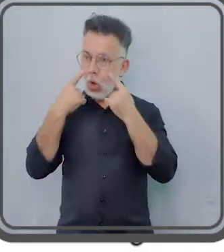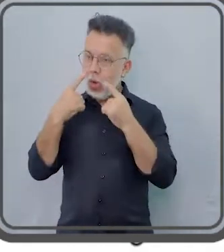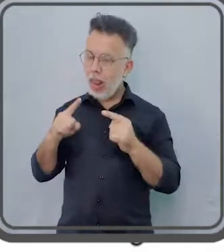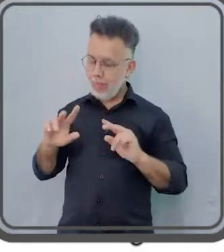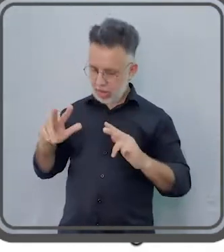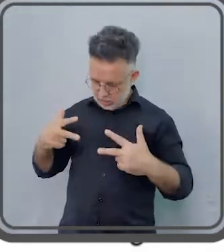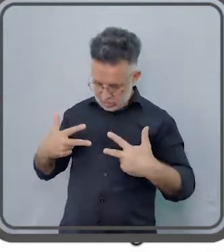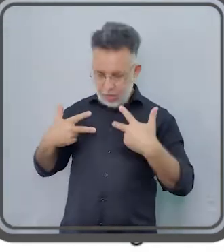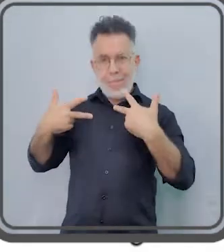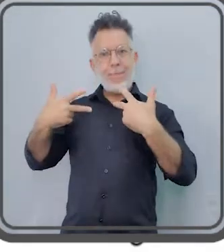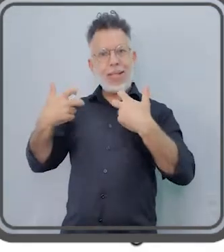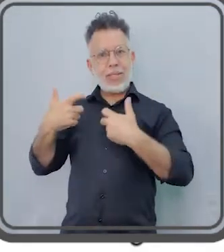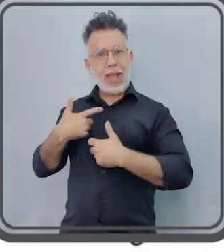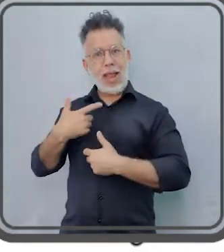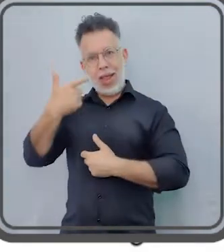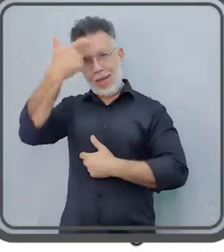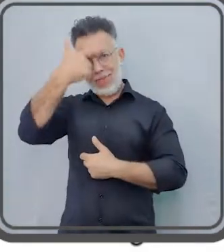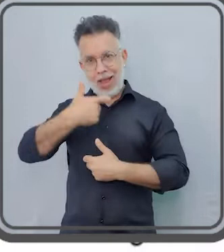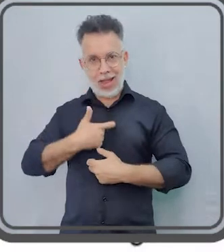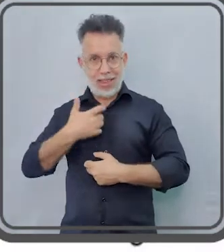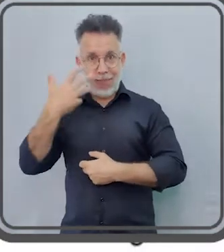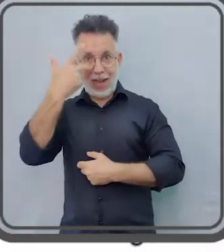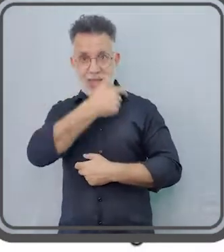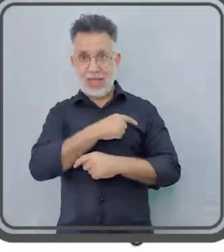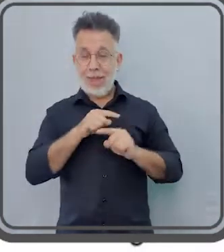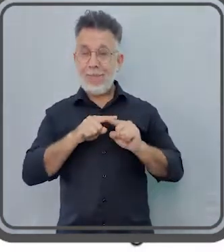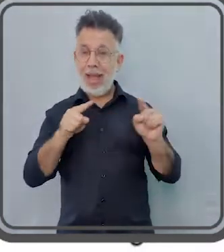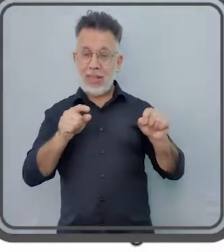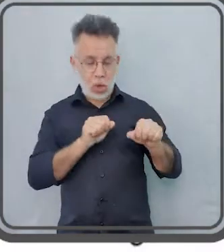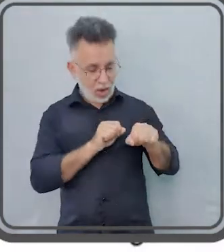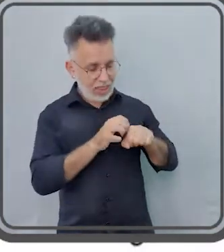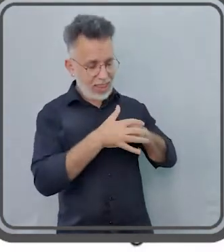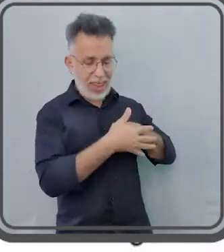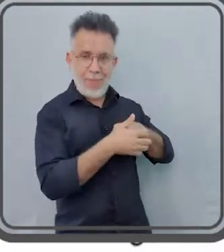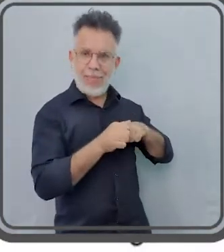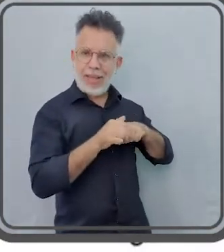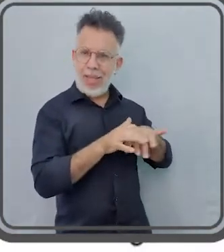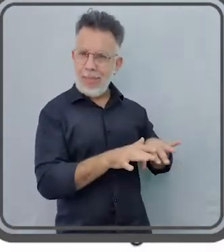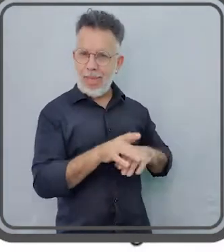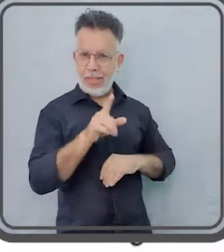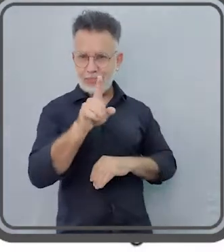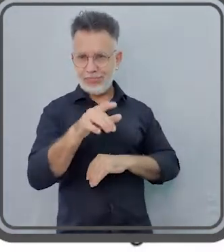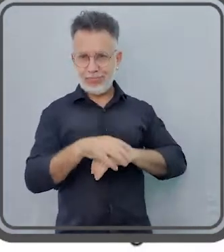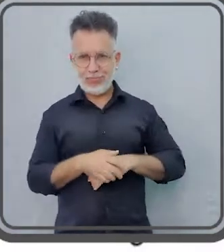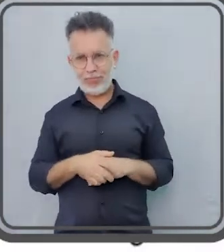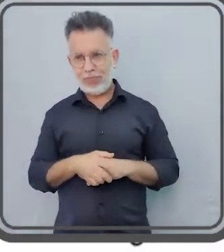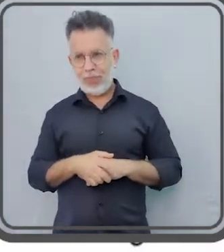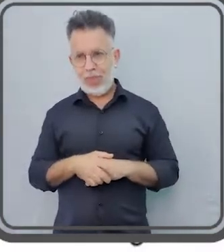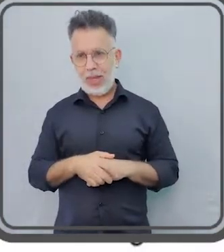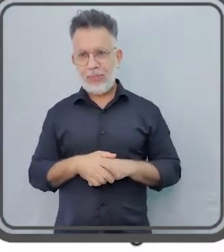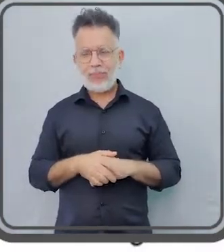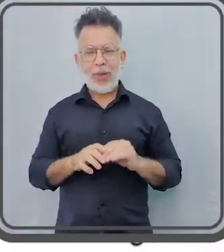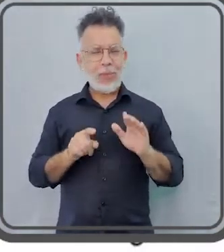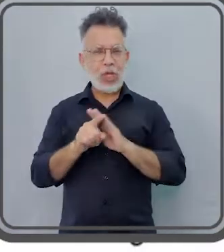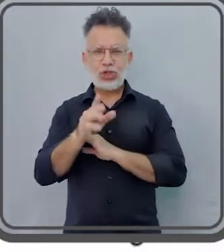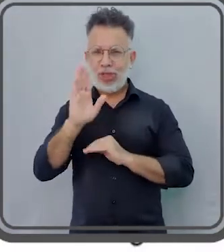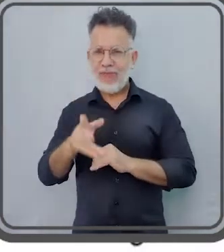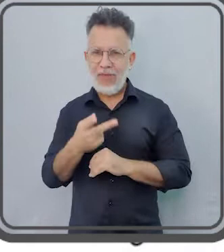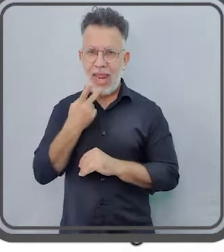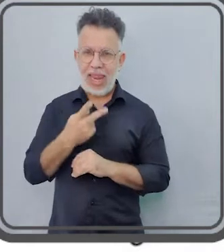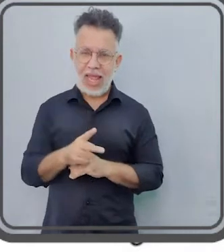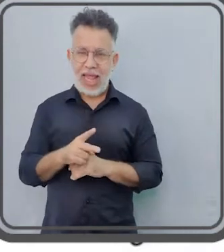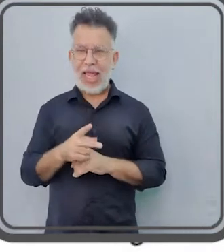da beleza. Na pandemia, agora eu levantei várias bolas aqui, vamos cortar de uma vez, mas eu falei de saúde mental, falei desse